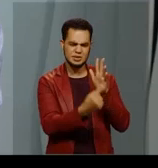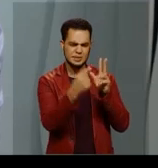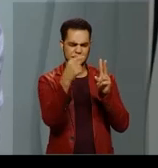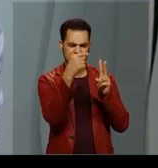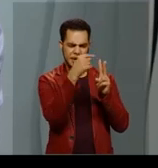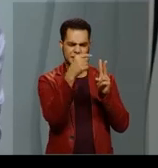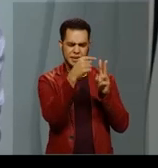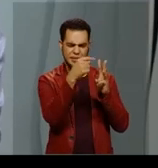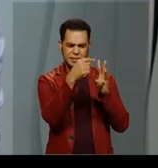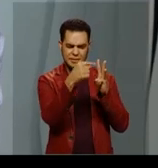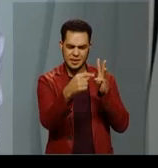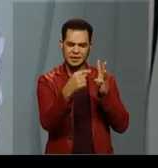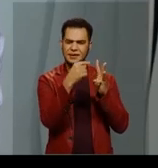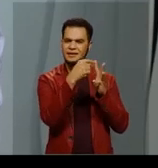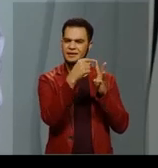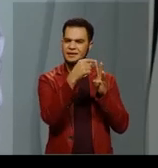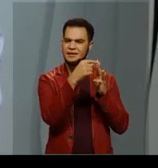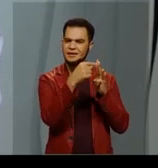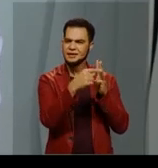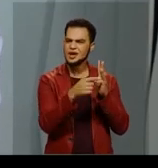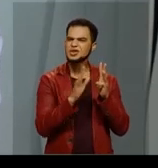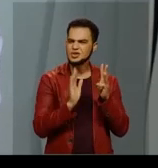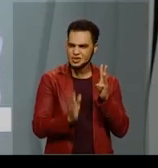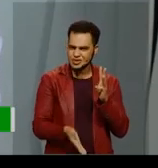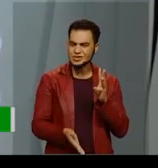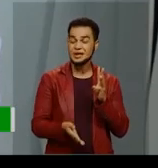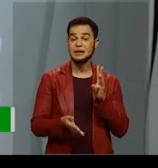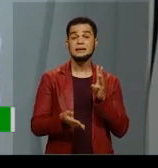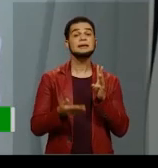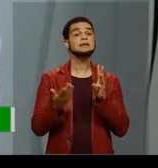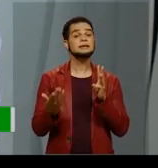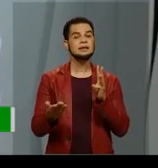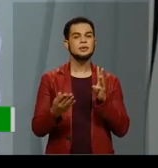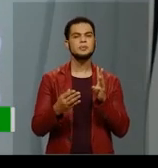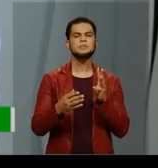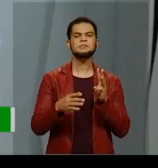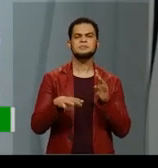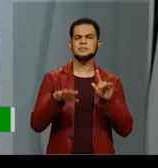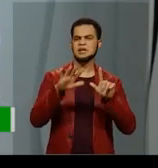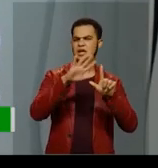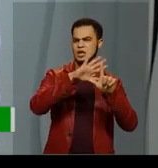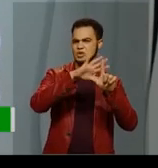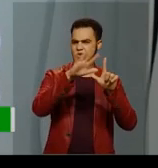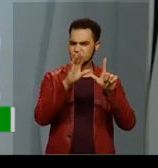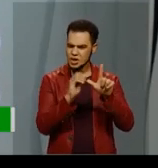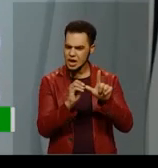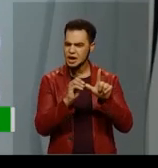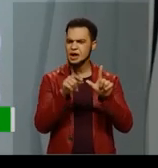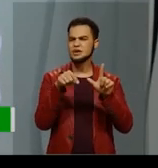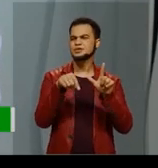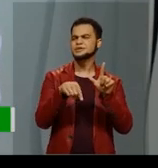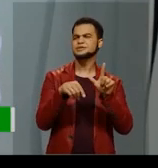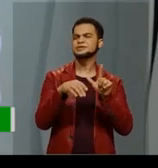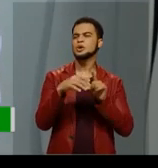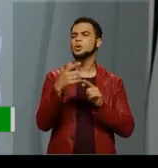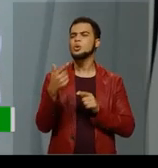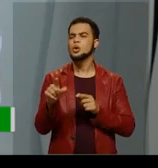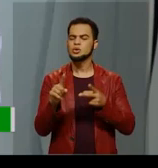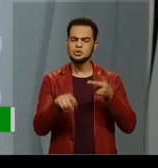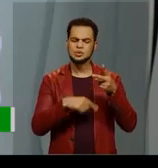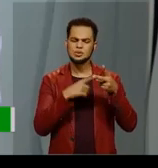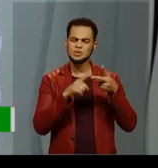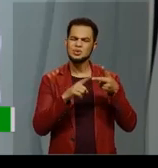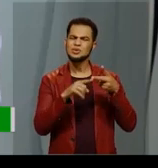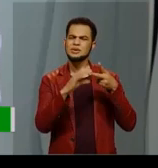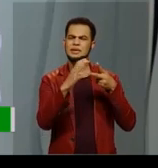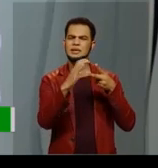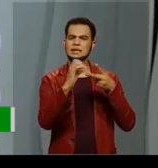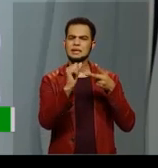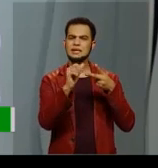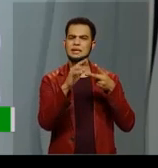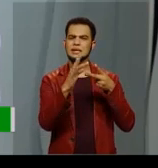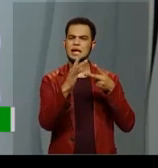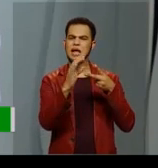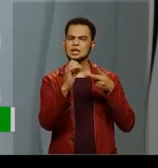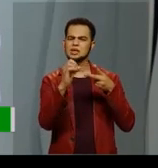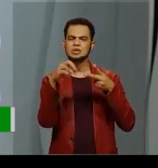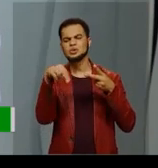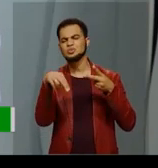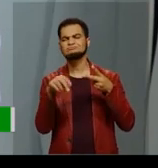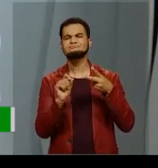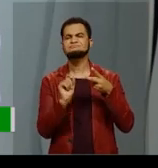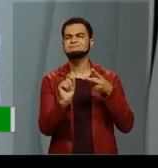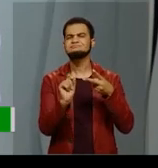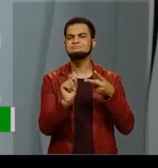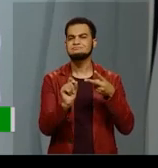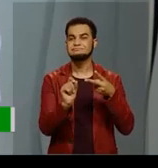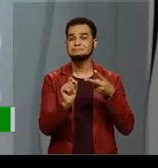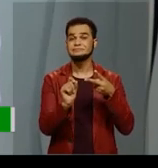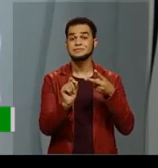Então, a definição da charge e cartoon, né? O que eu li nas minhas pesquisas, a charge é